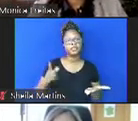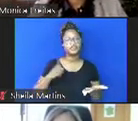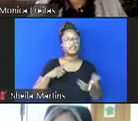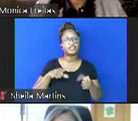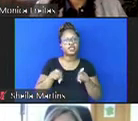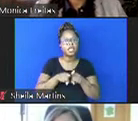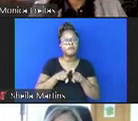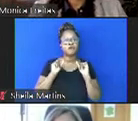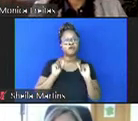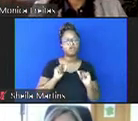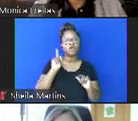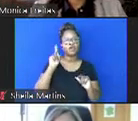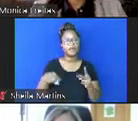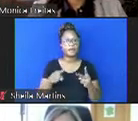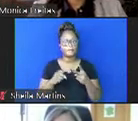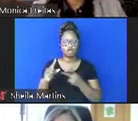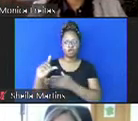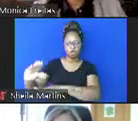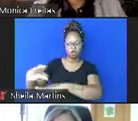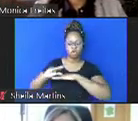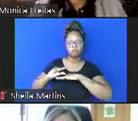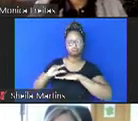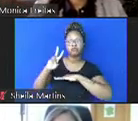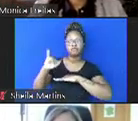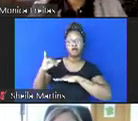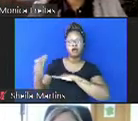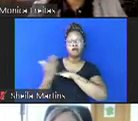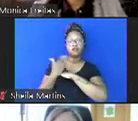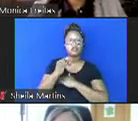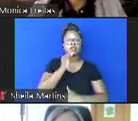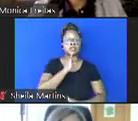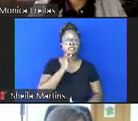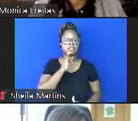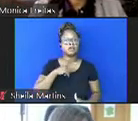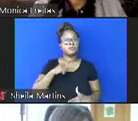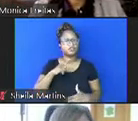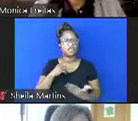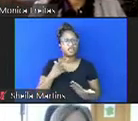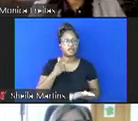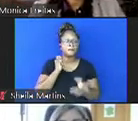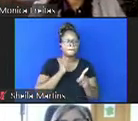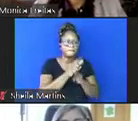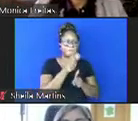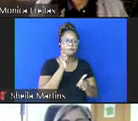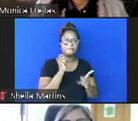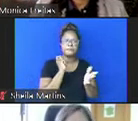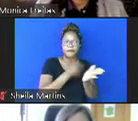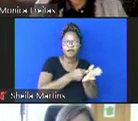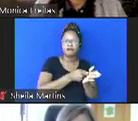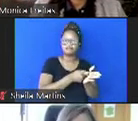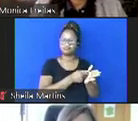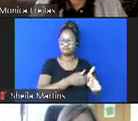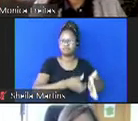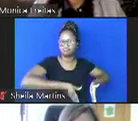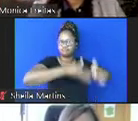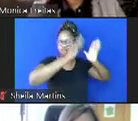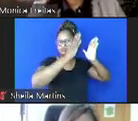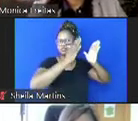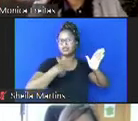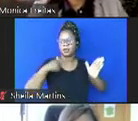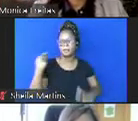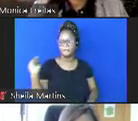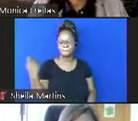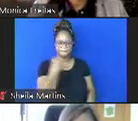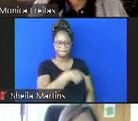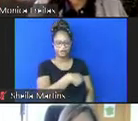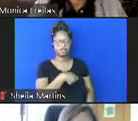Sum, que é um valor que vai ajudar, por exemplo, quando você tiver que alugar um apartamento, e às vezes você tem que dar o valor de caução, né, para